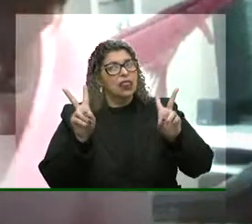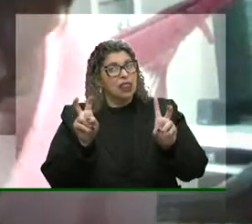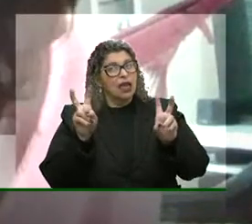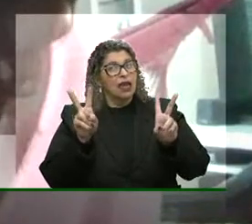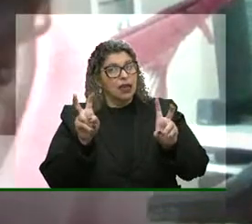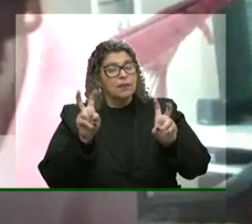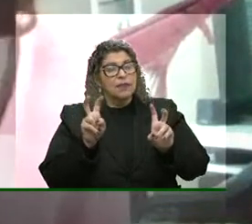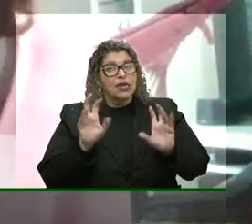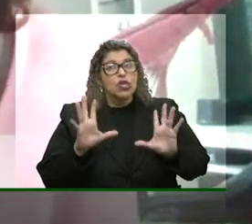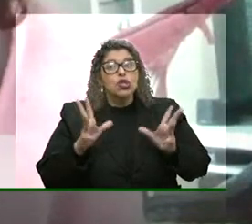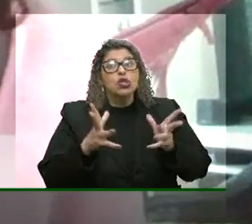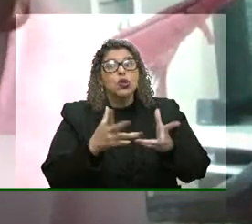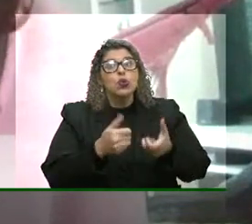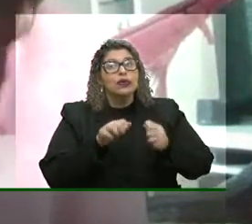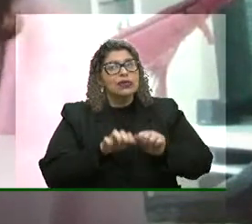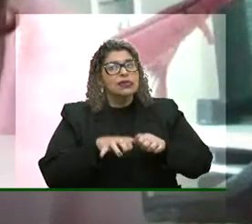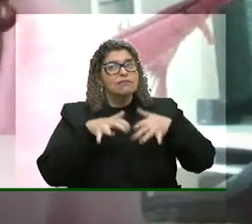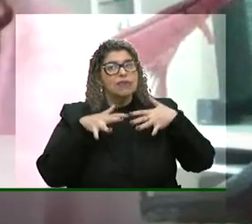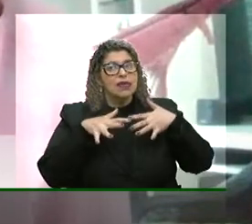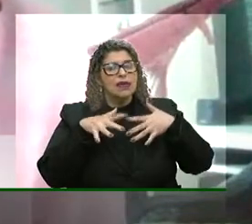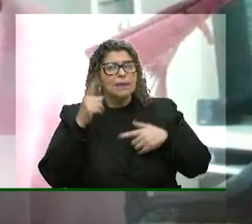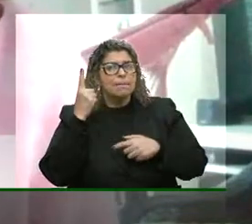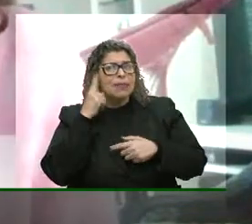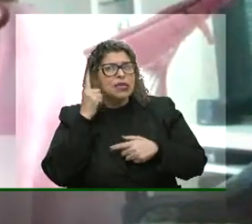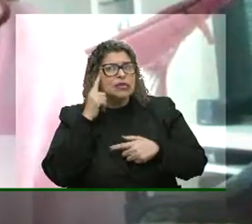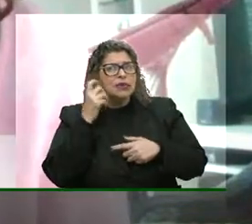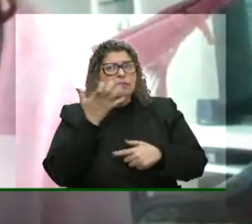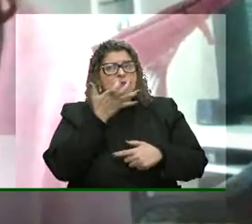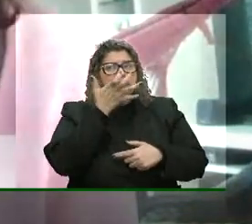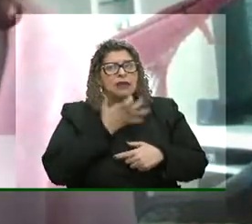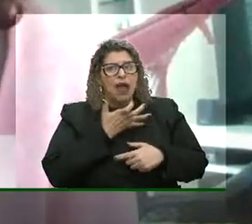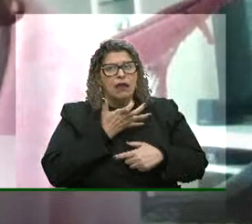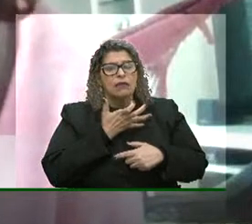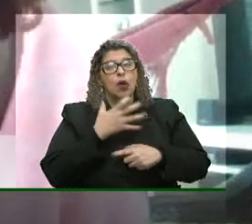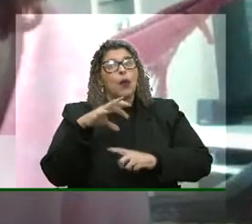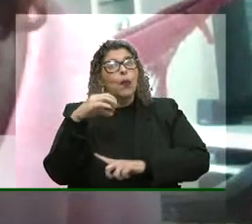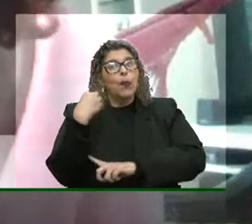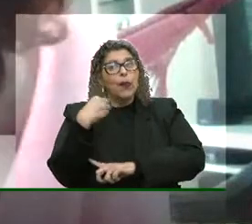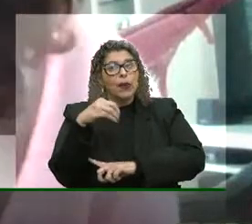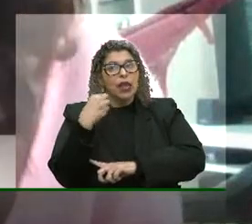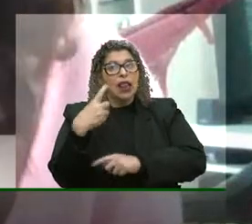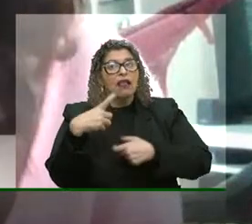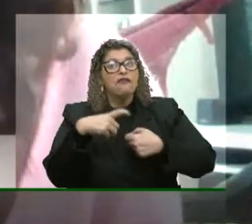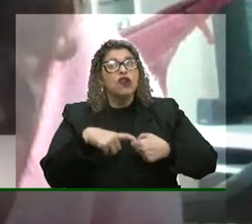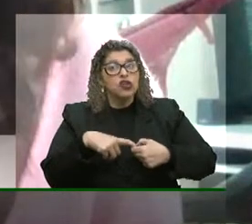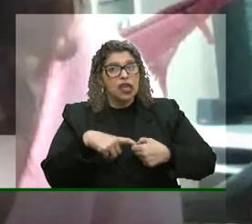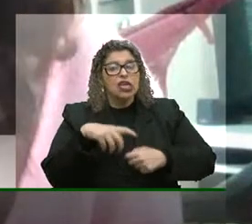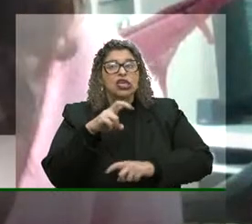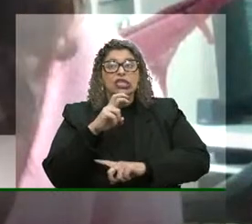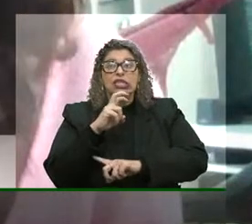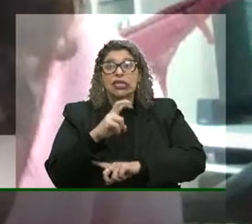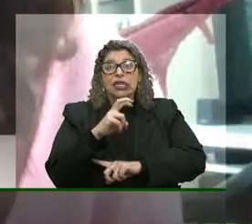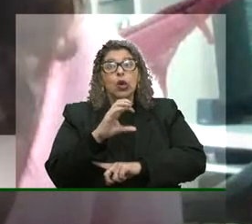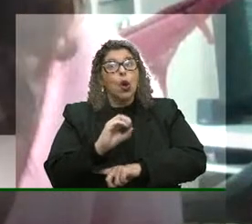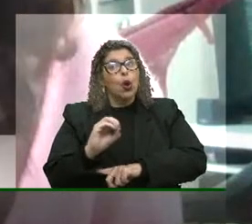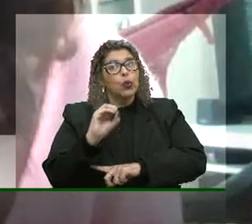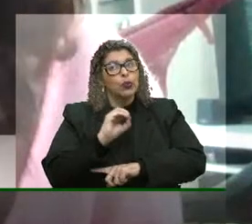da Assembleia pensar com muita seriedade. Porto Alegre, por exemplo, determinou a volta às aulas dia 5